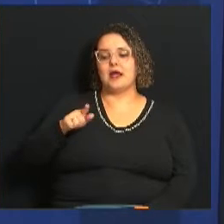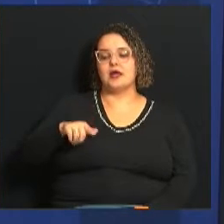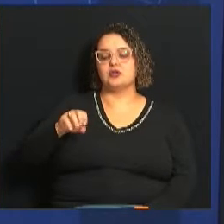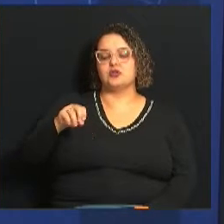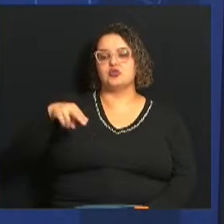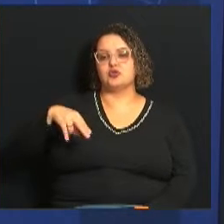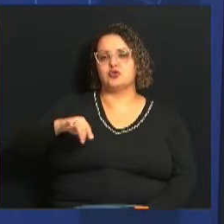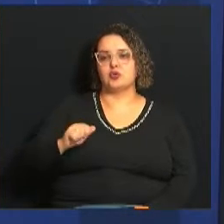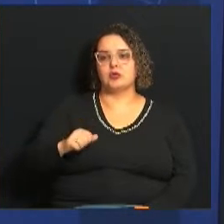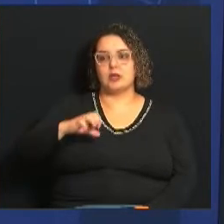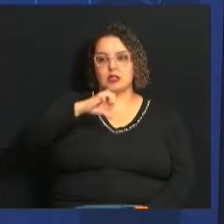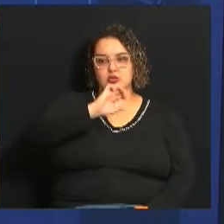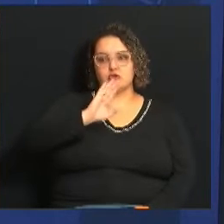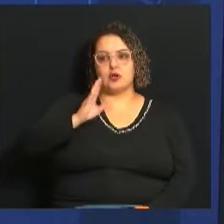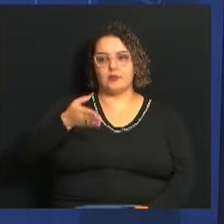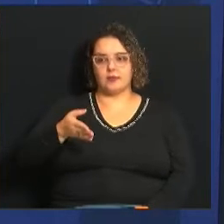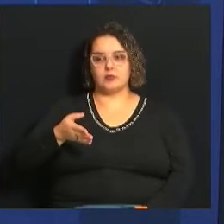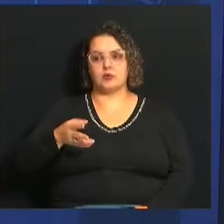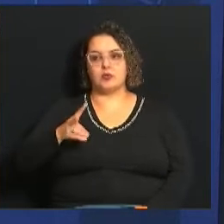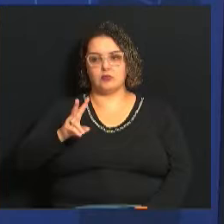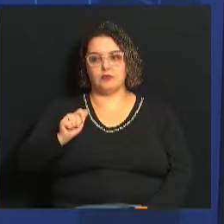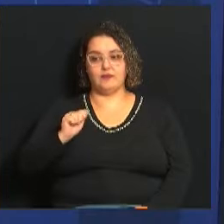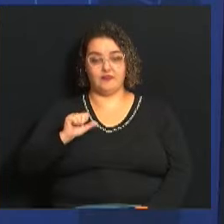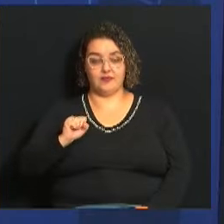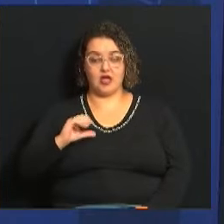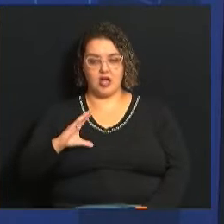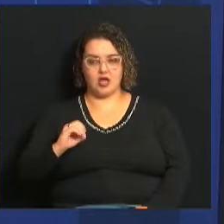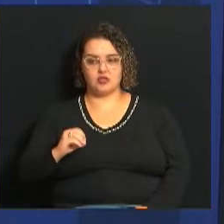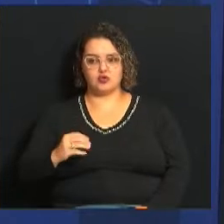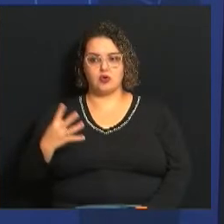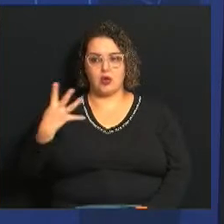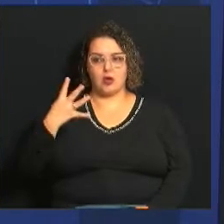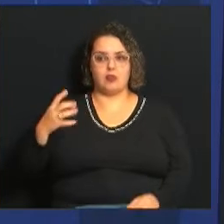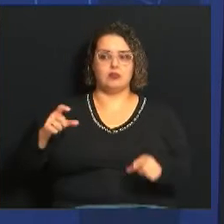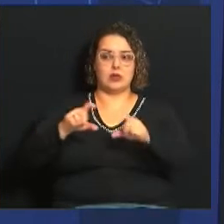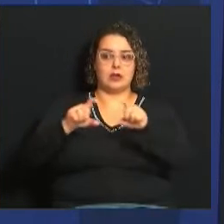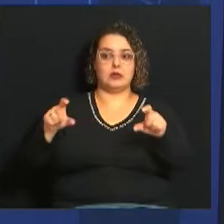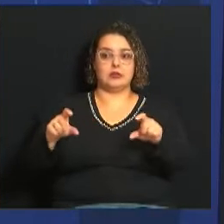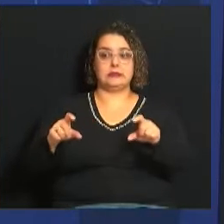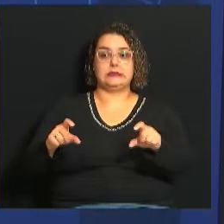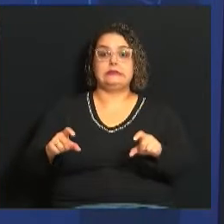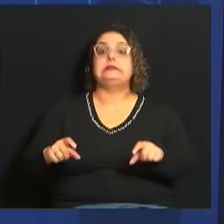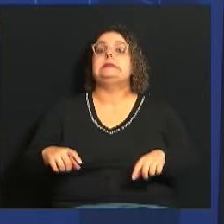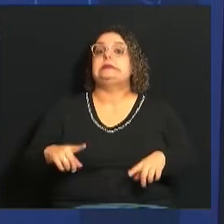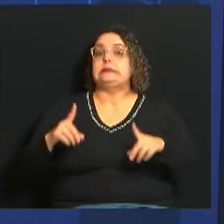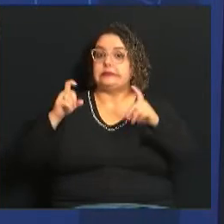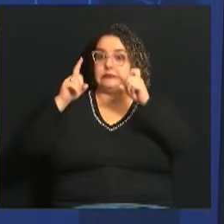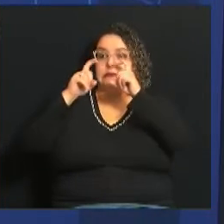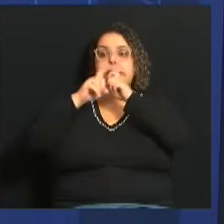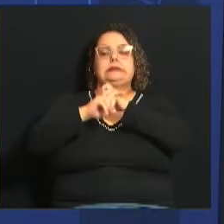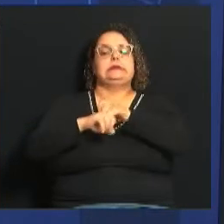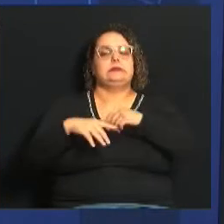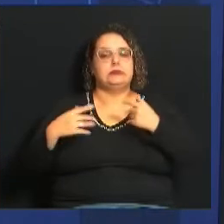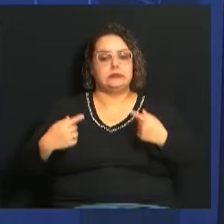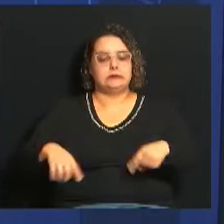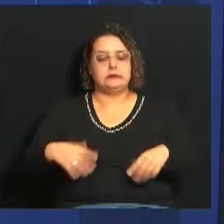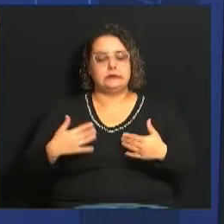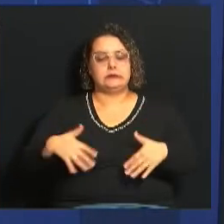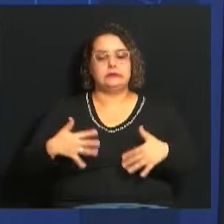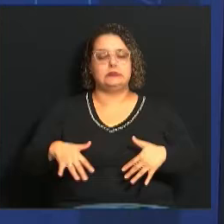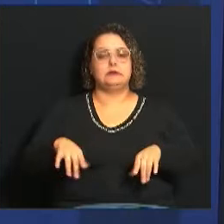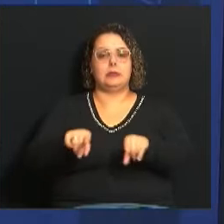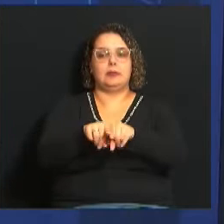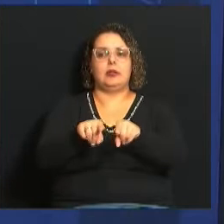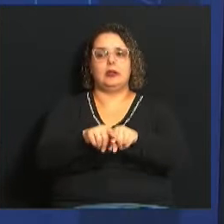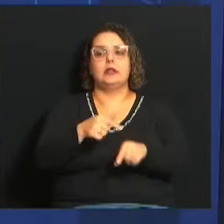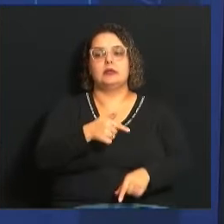da noite. E o Vasco é o quarto colocado, então é um jogo bem difícil também para o Bugre durante a semana. A gente fala